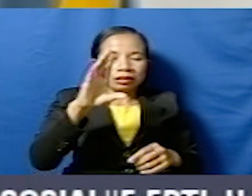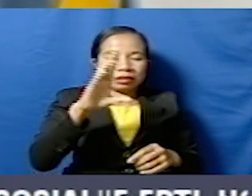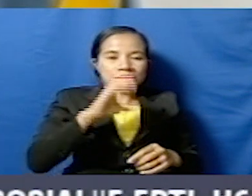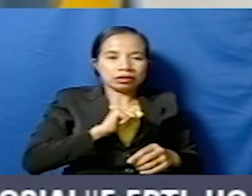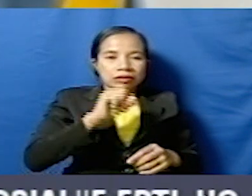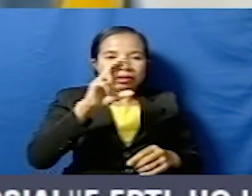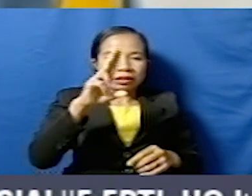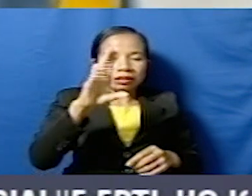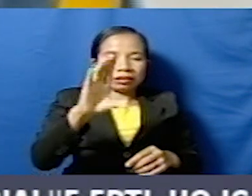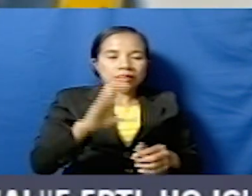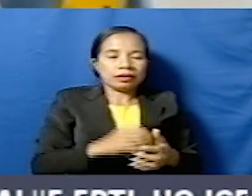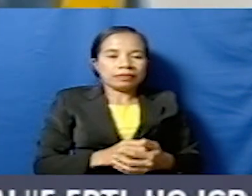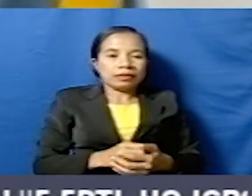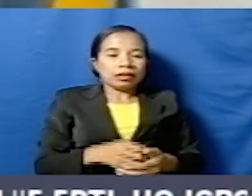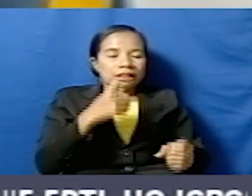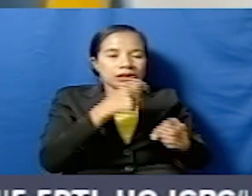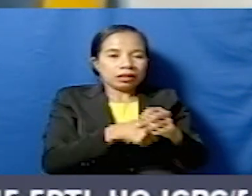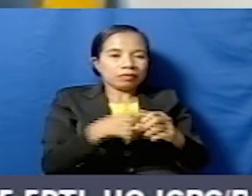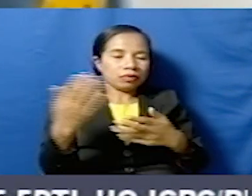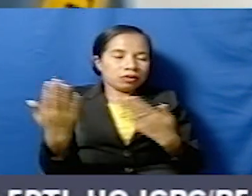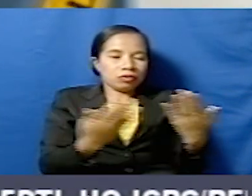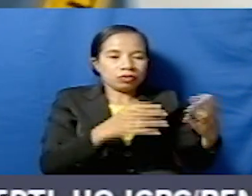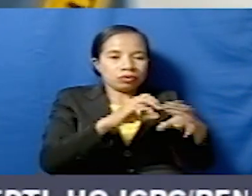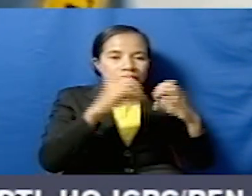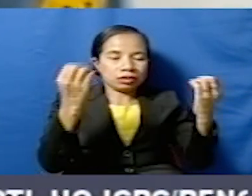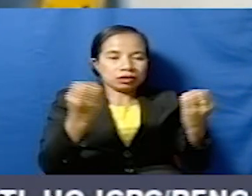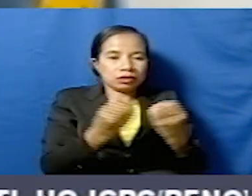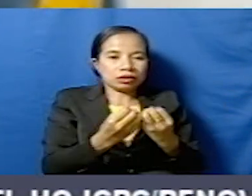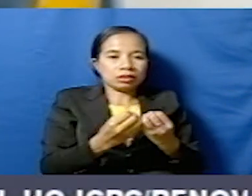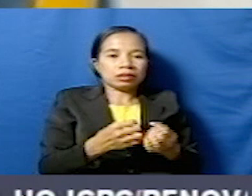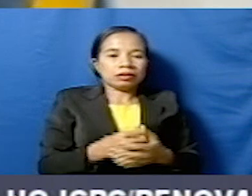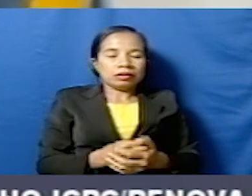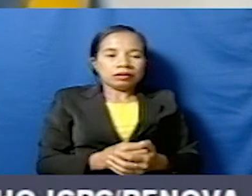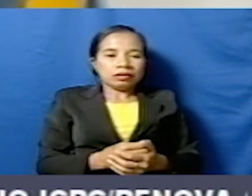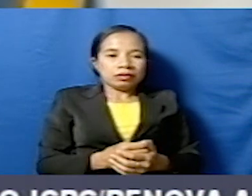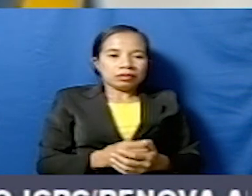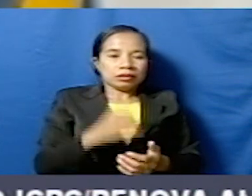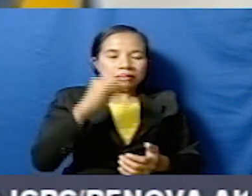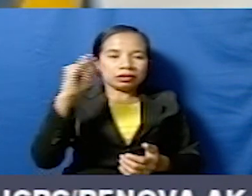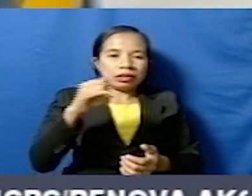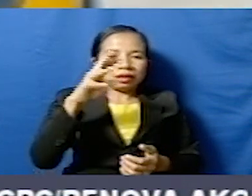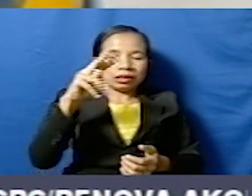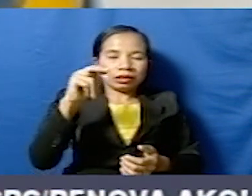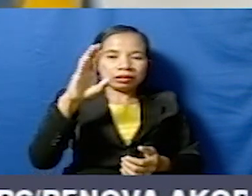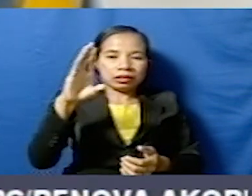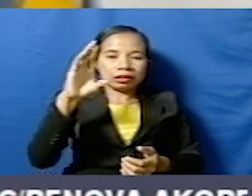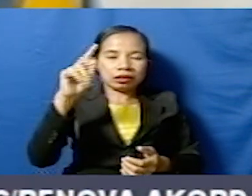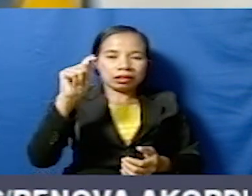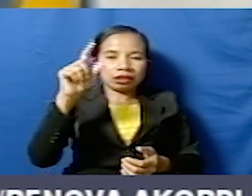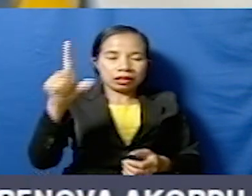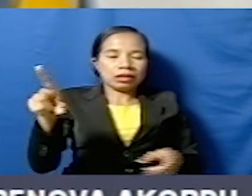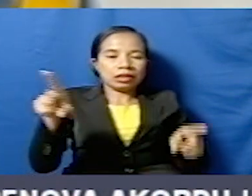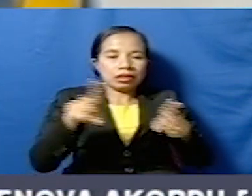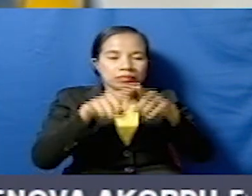de Bandané, Luri, organização Nacional da Juventude de Timor-Leste, a cara que nos presta